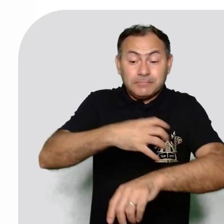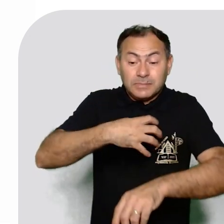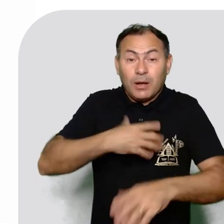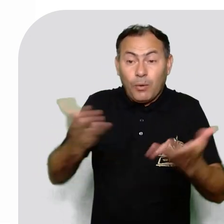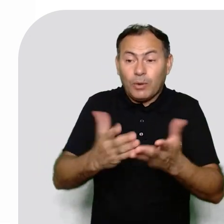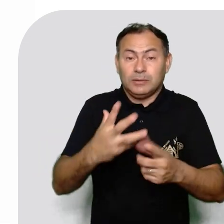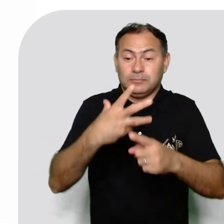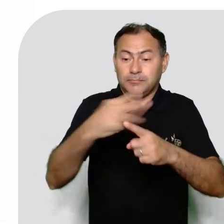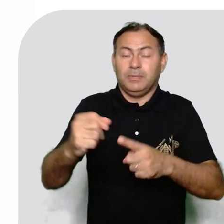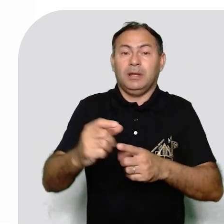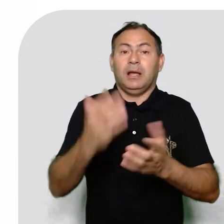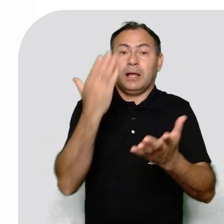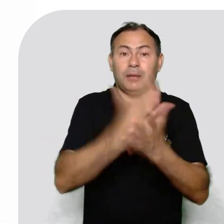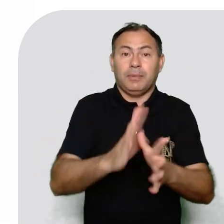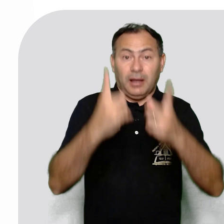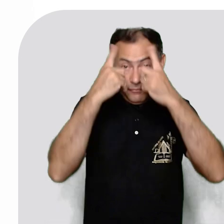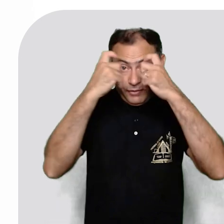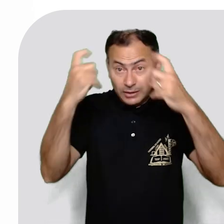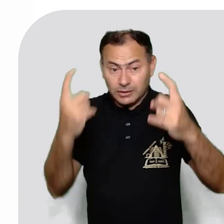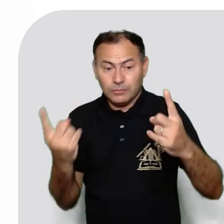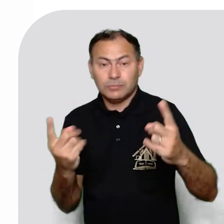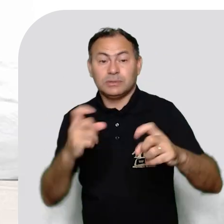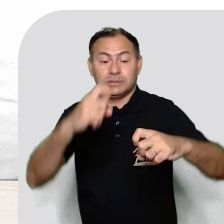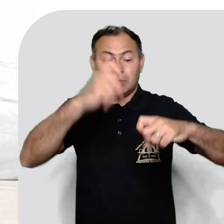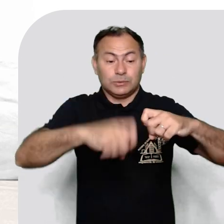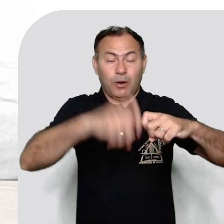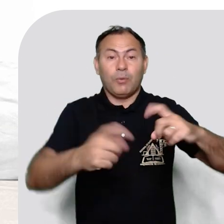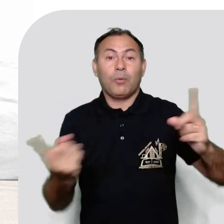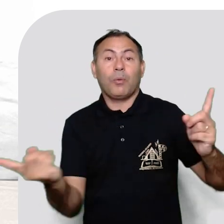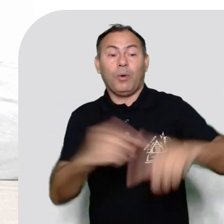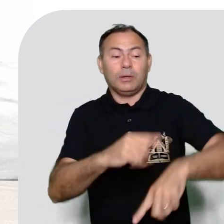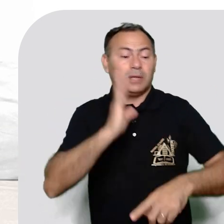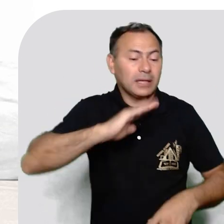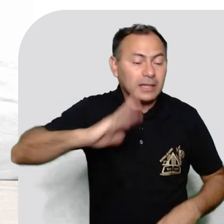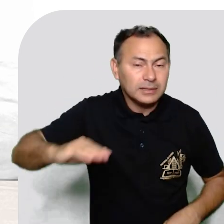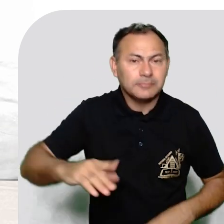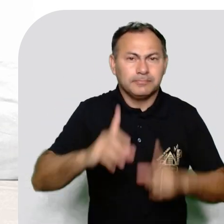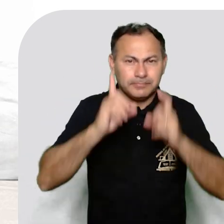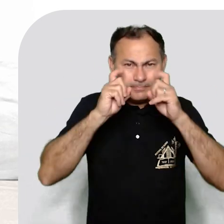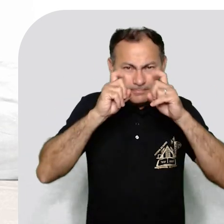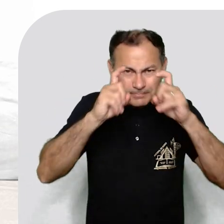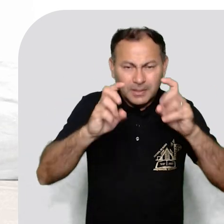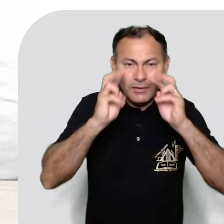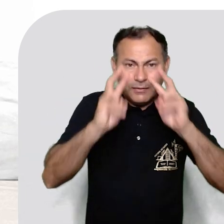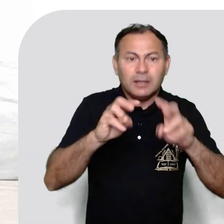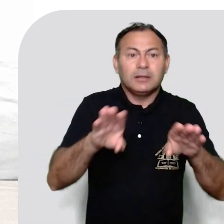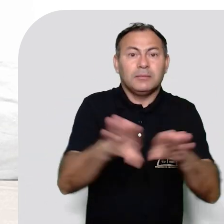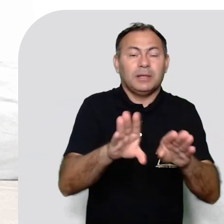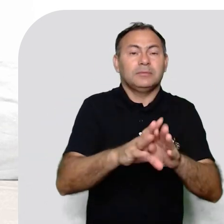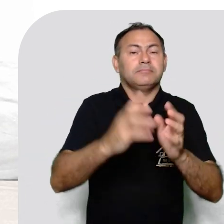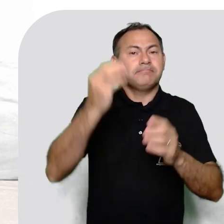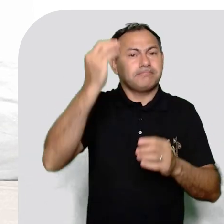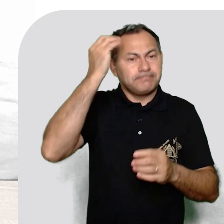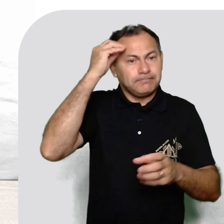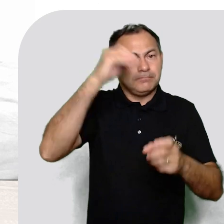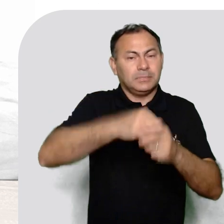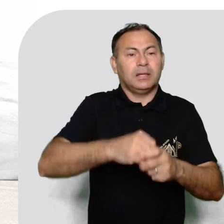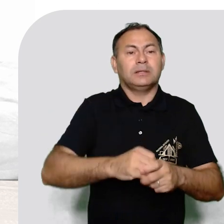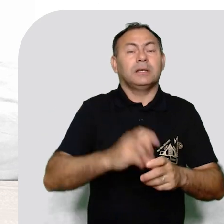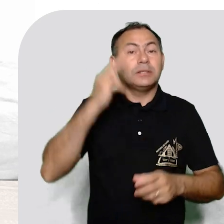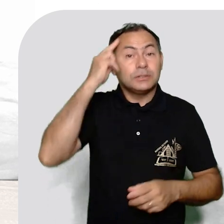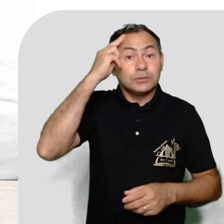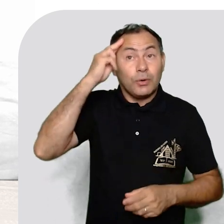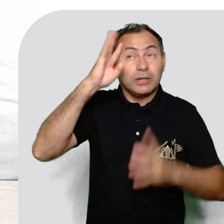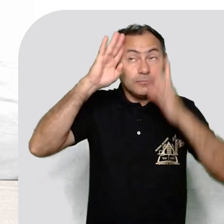de superação da violência sexual contra crianças. É muito interessante deixar isso também registrado. Nesse sonho